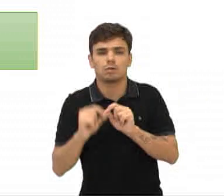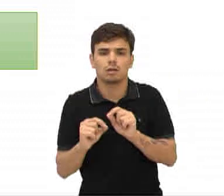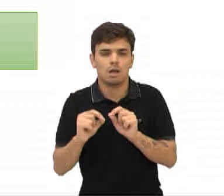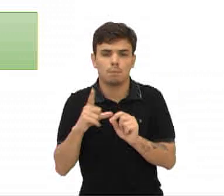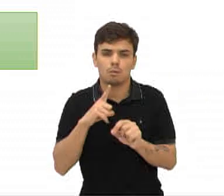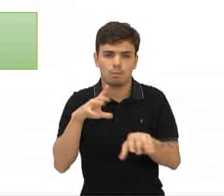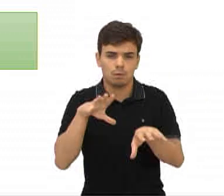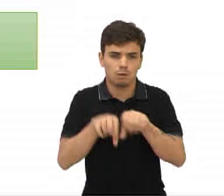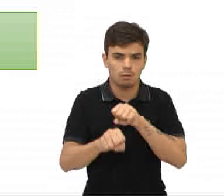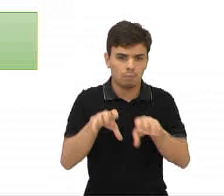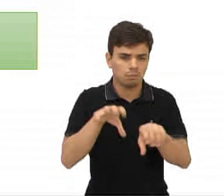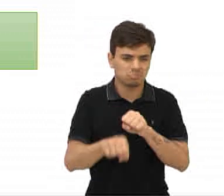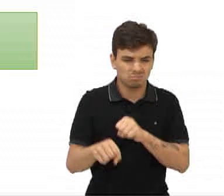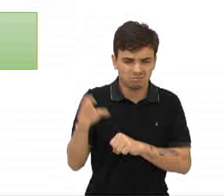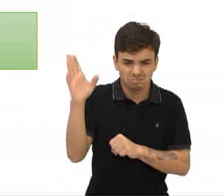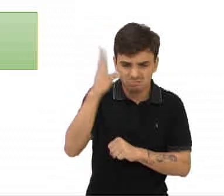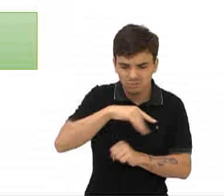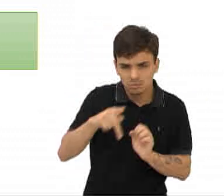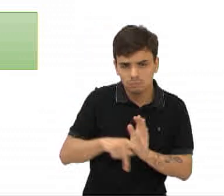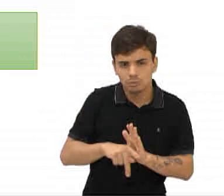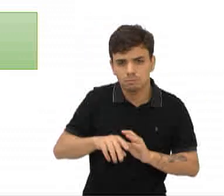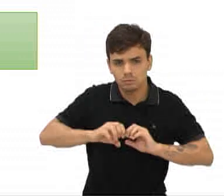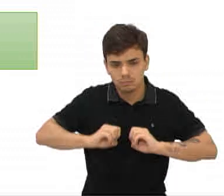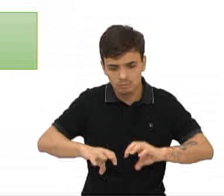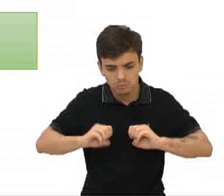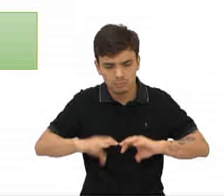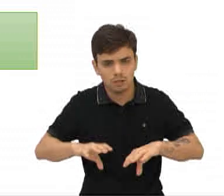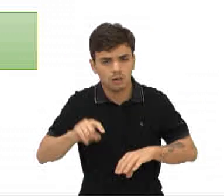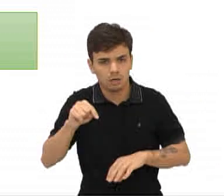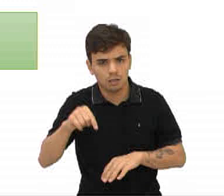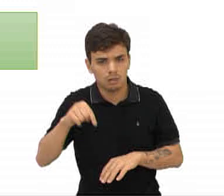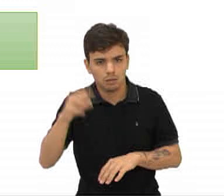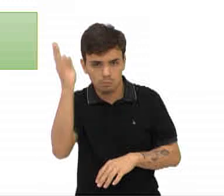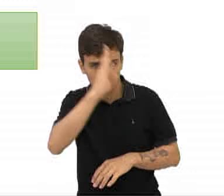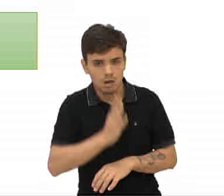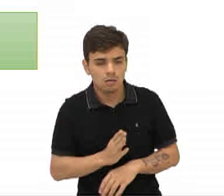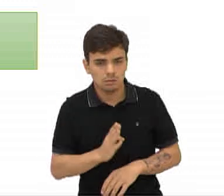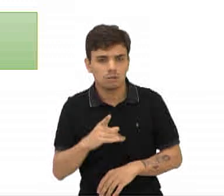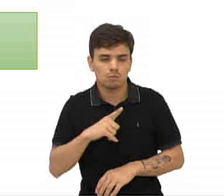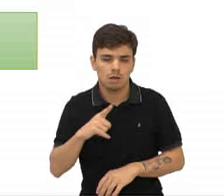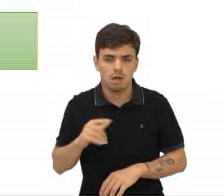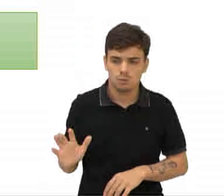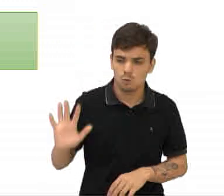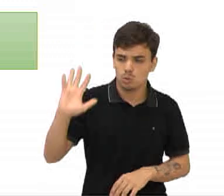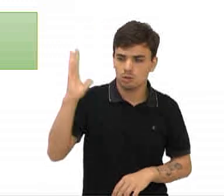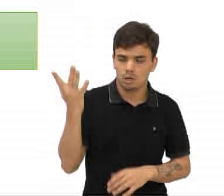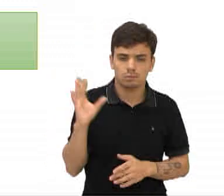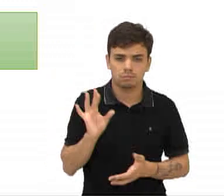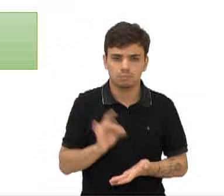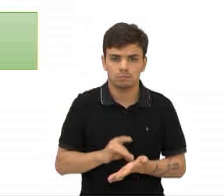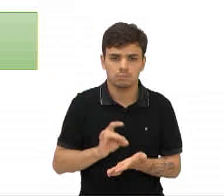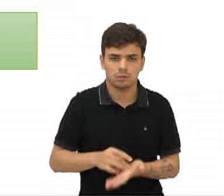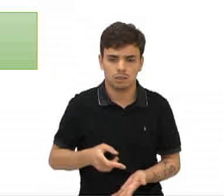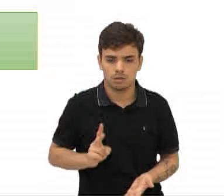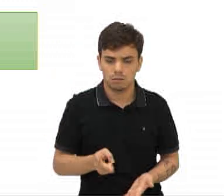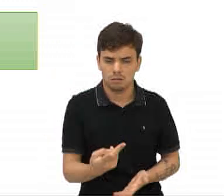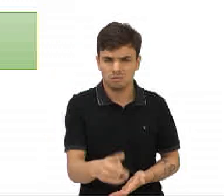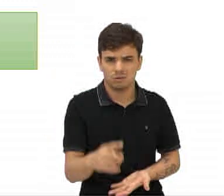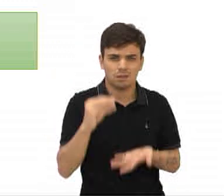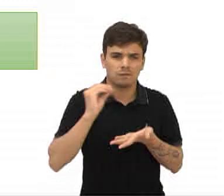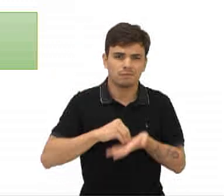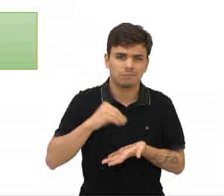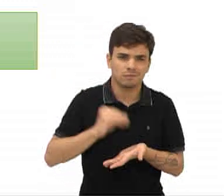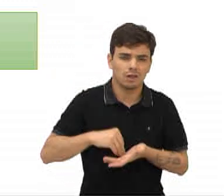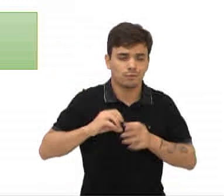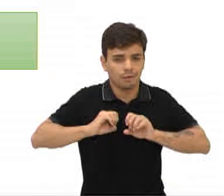formação socioeducacional do brasileiro é um fator determinante para a permanência da precariedade